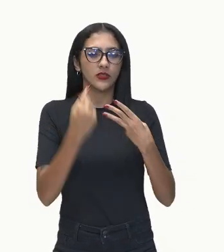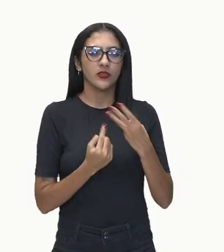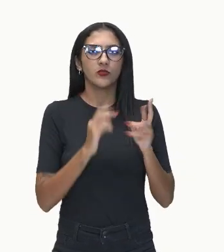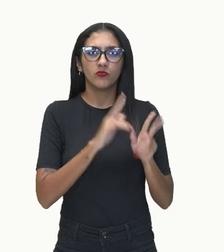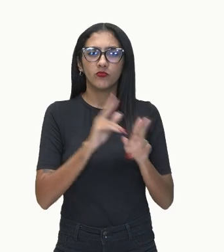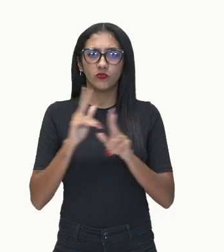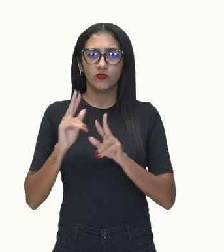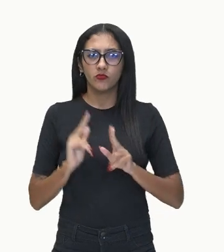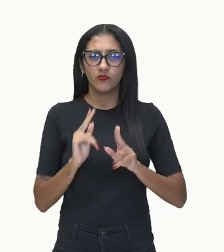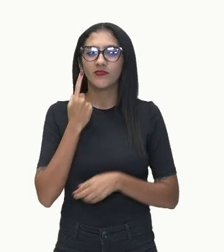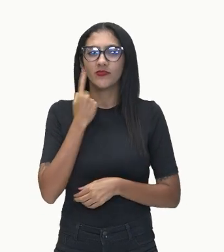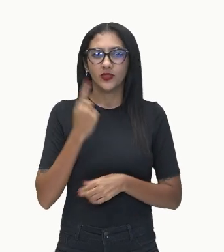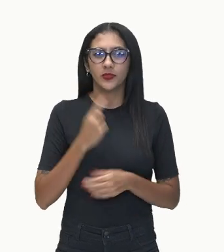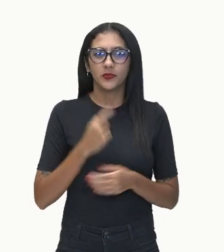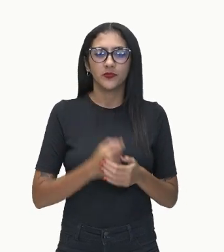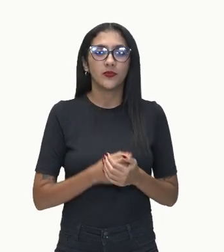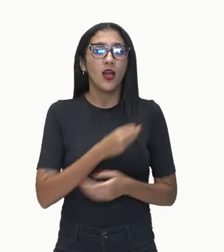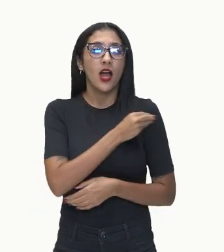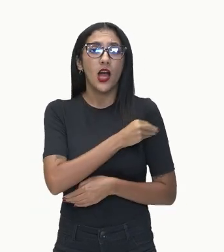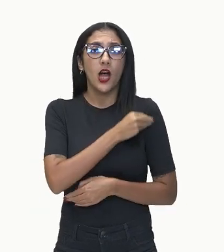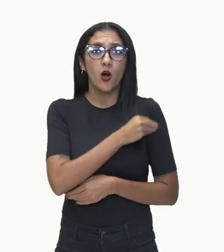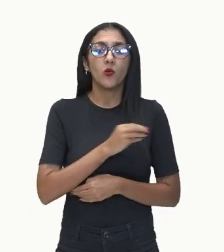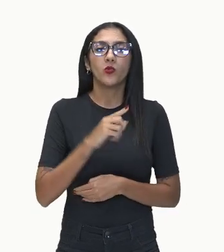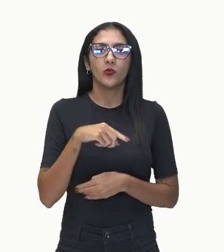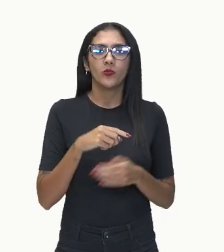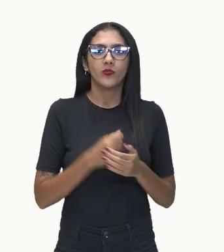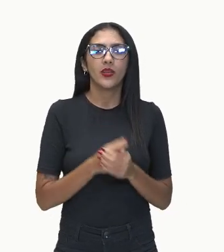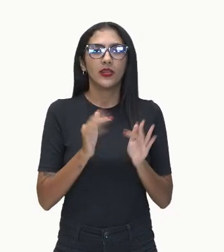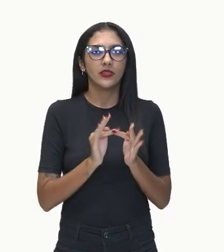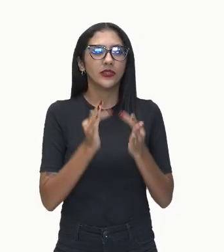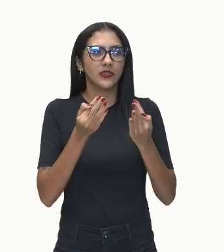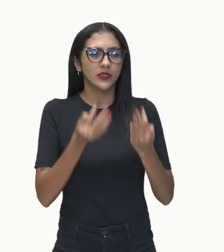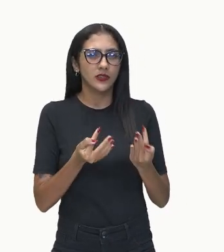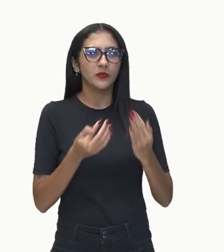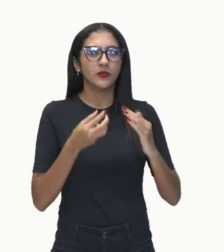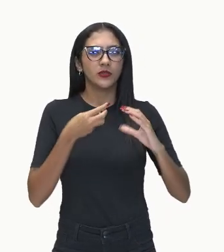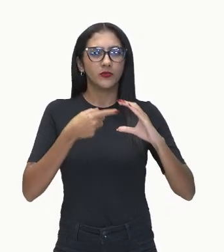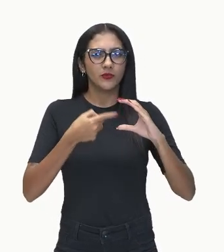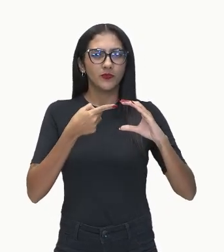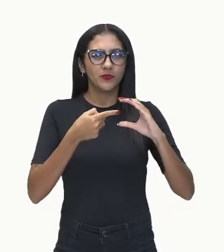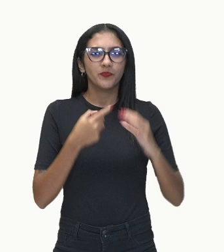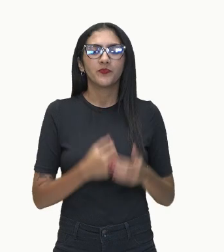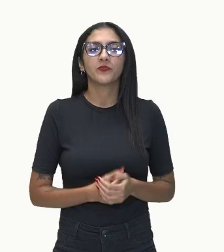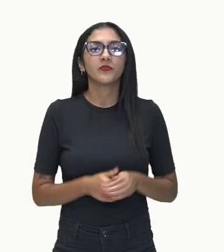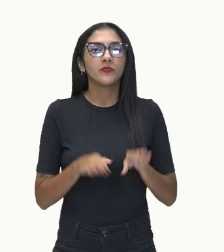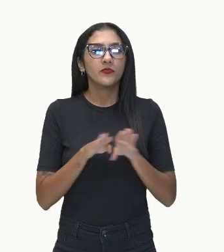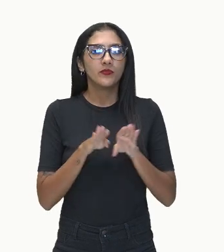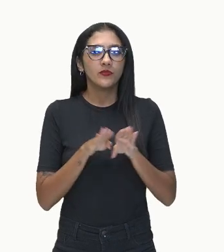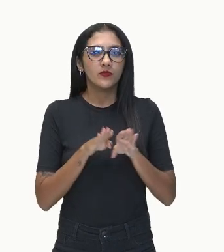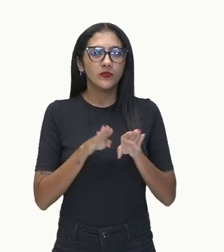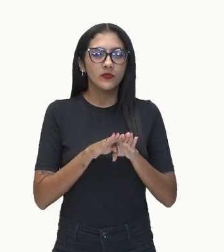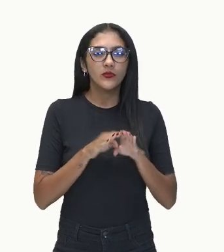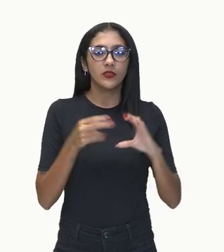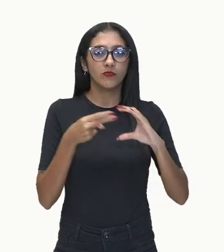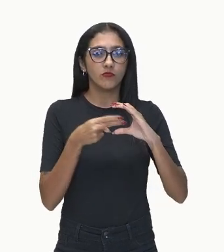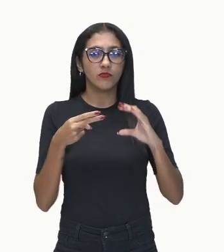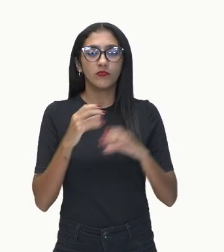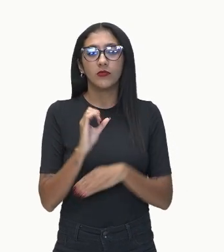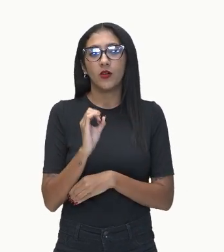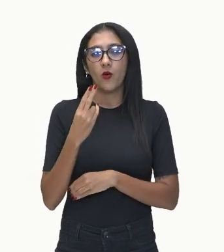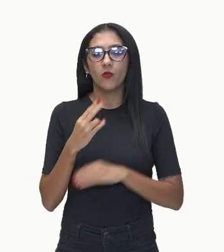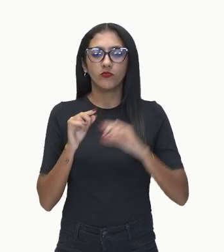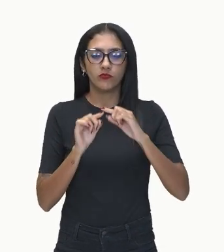Álcool, hidroxila, carbono saturado, enol, hidroxila, carbono insaturado e fenol, hidroxila no anel